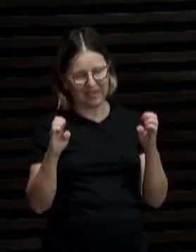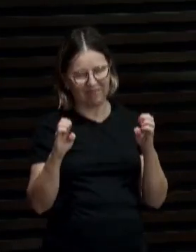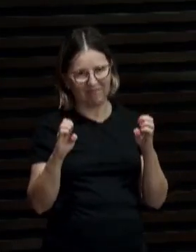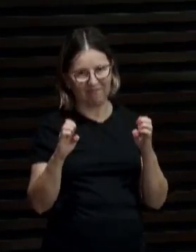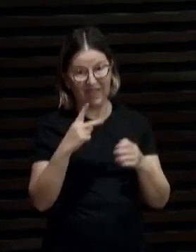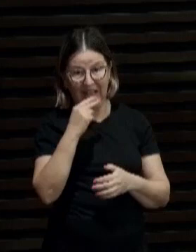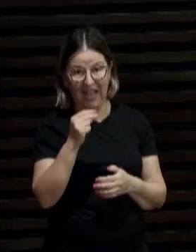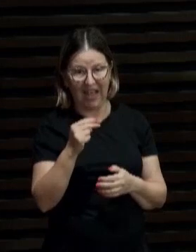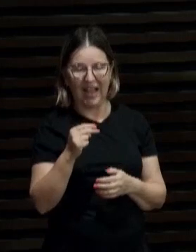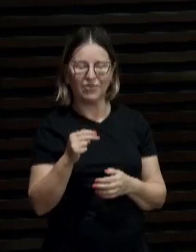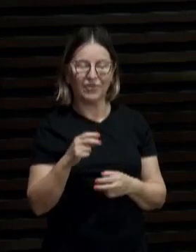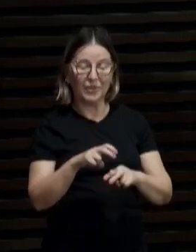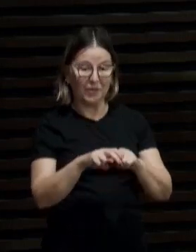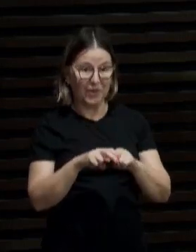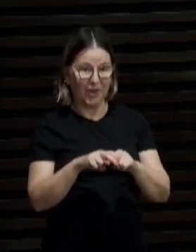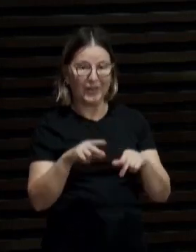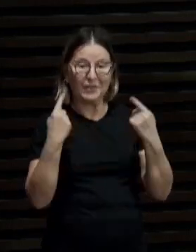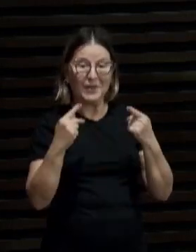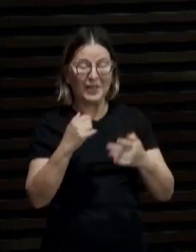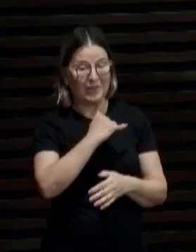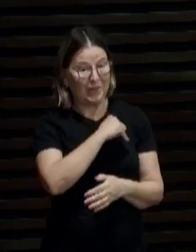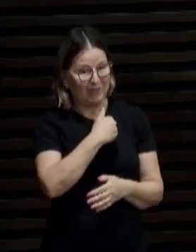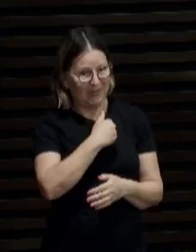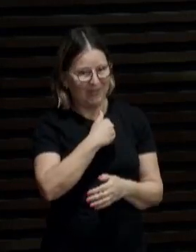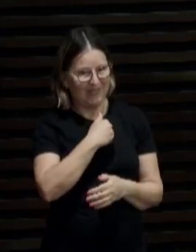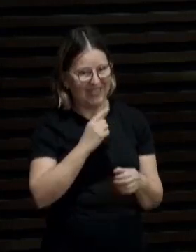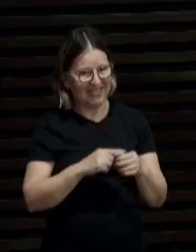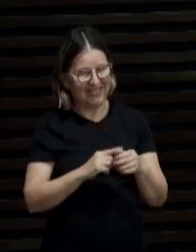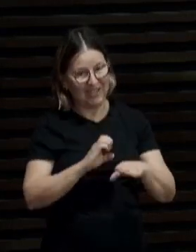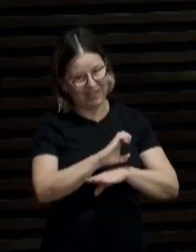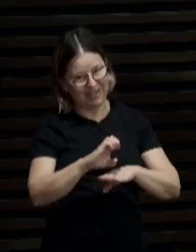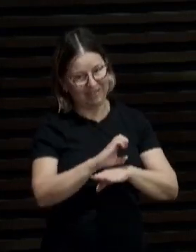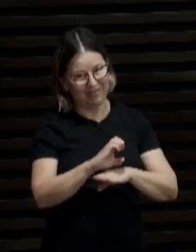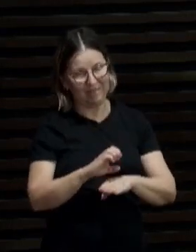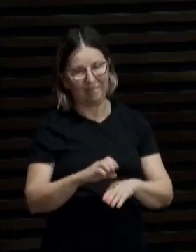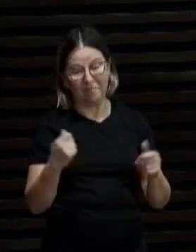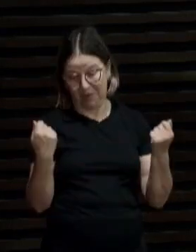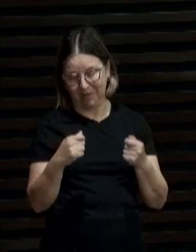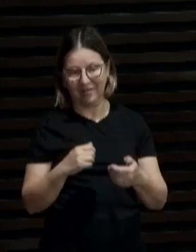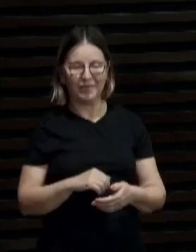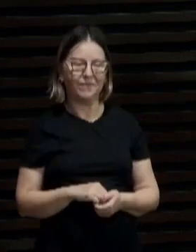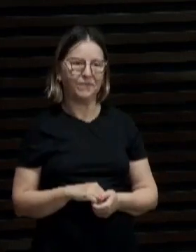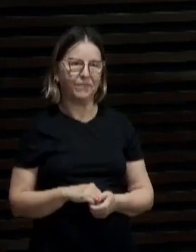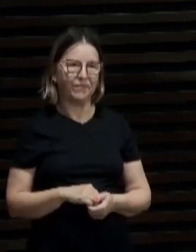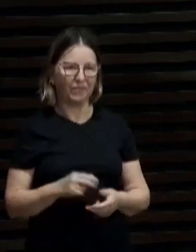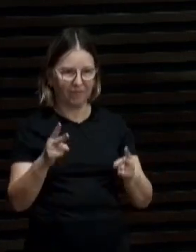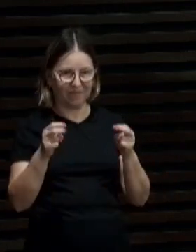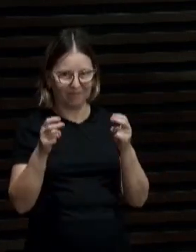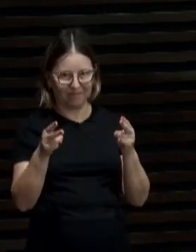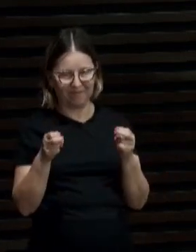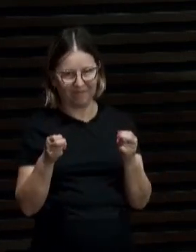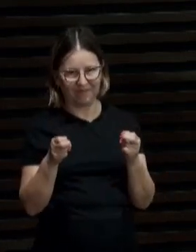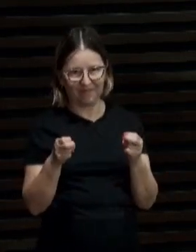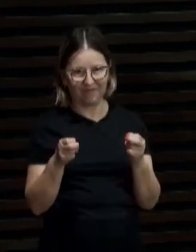resultado das pregações de João em Éfeso. É muito possível. Você veja